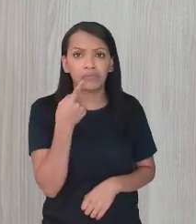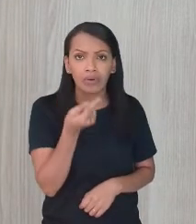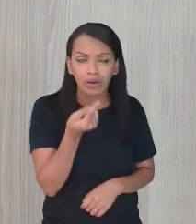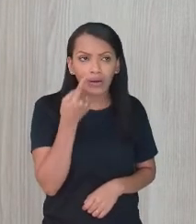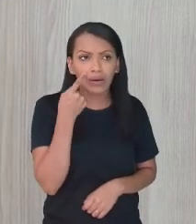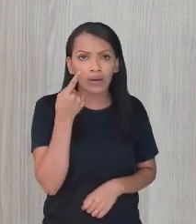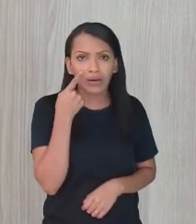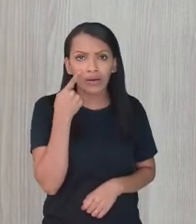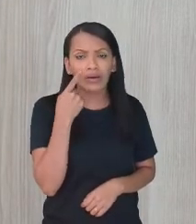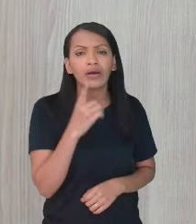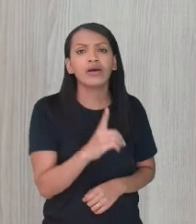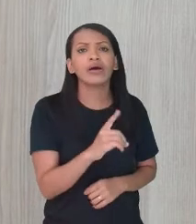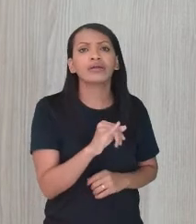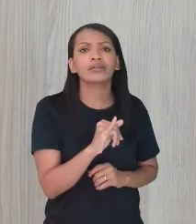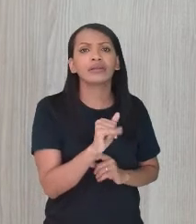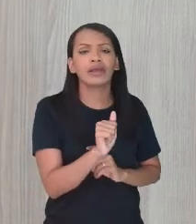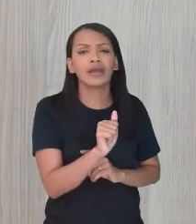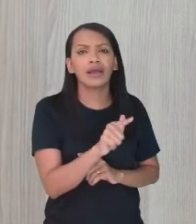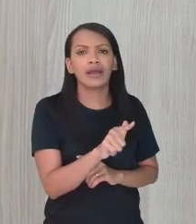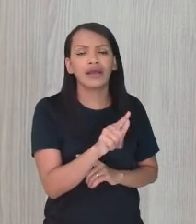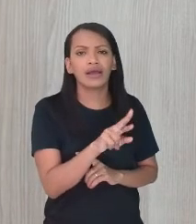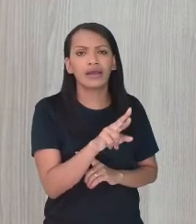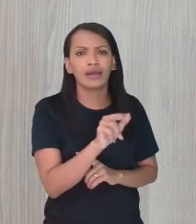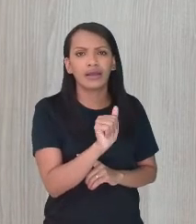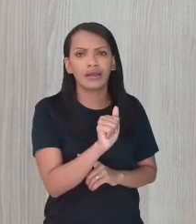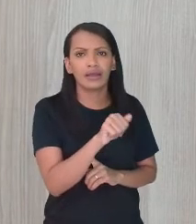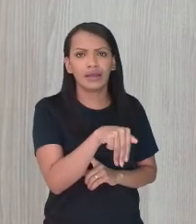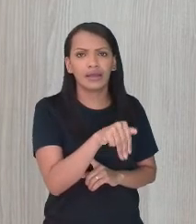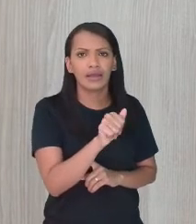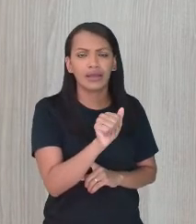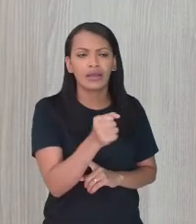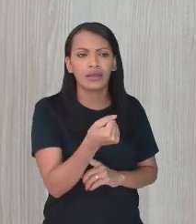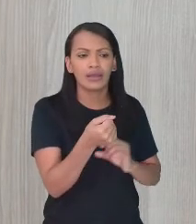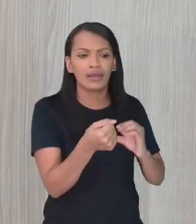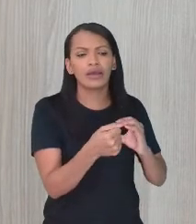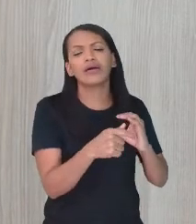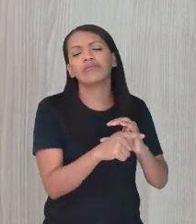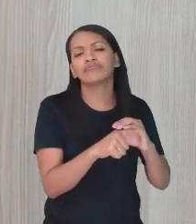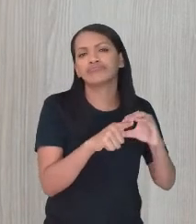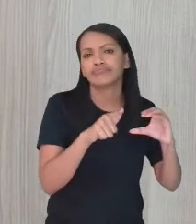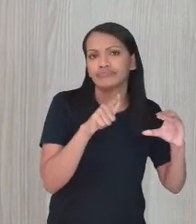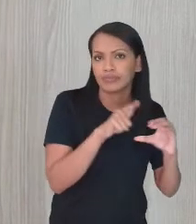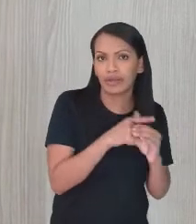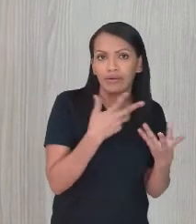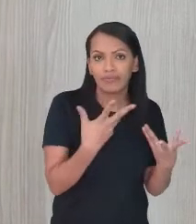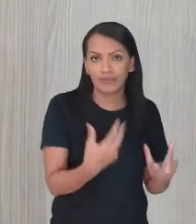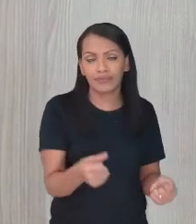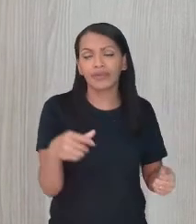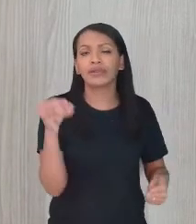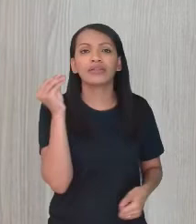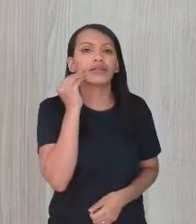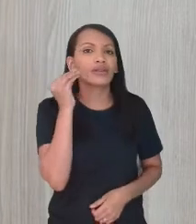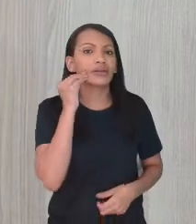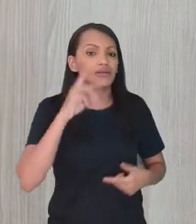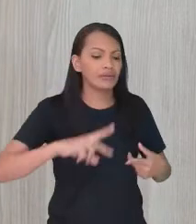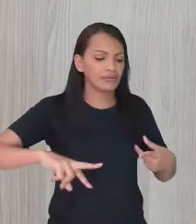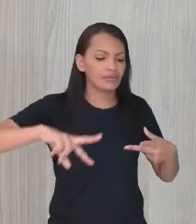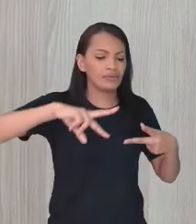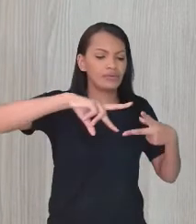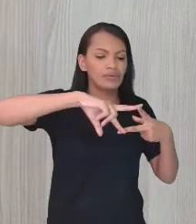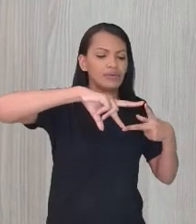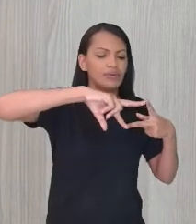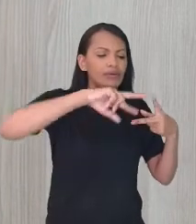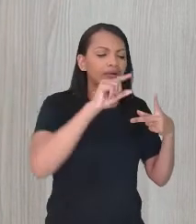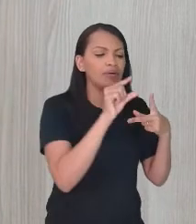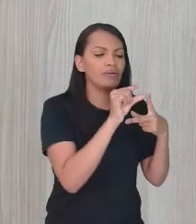de diagramas, de figuras? Bora tentar usar a malha quadriculada? Isso aí é com vocês, tá?